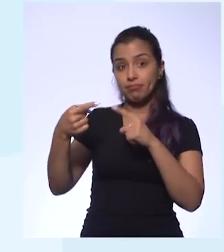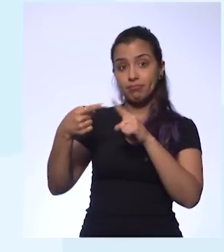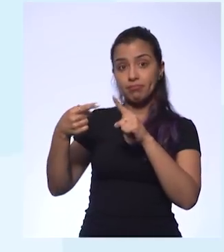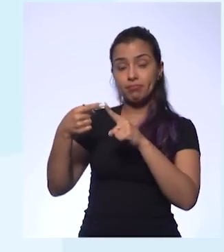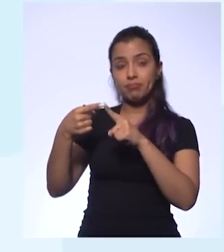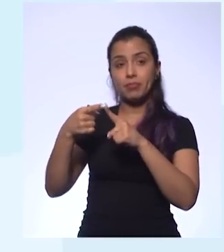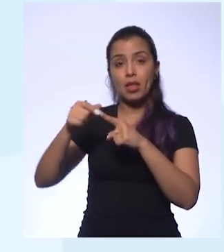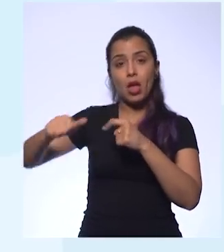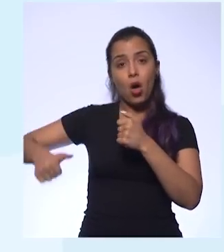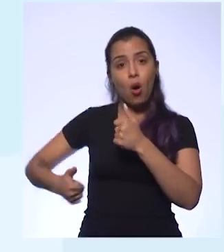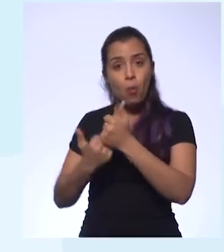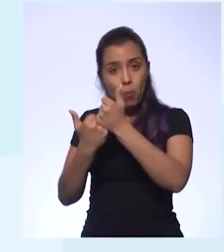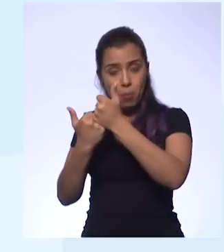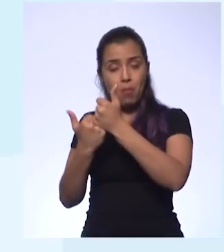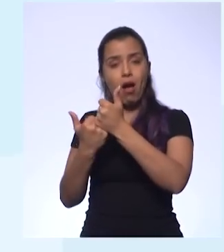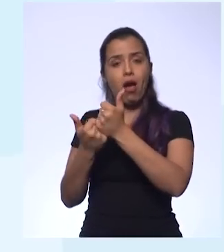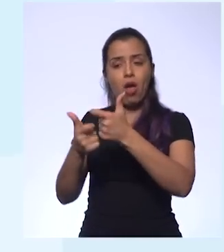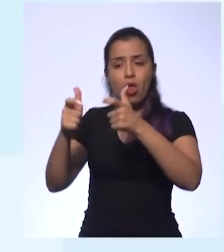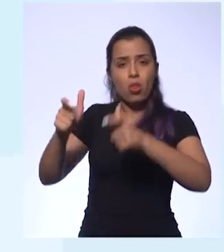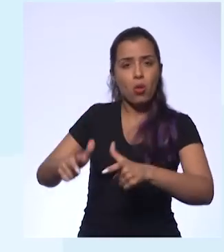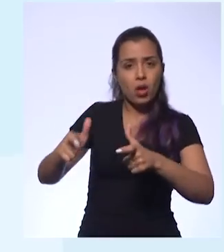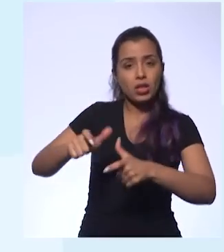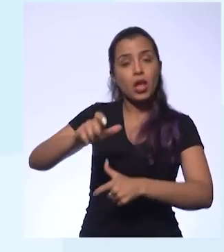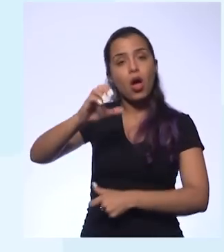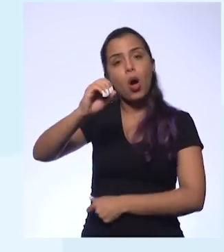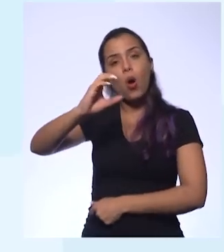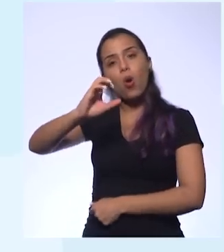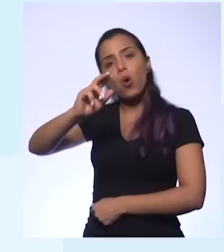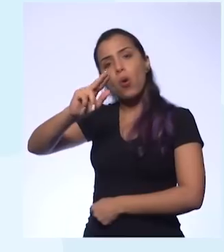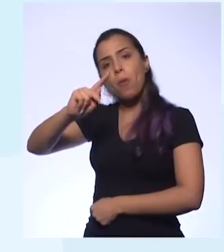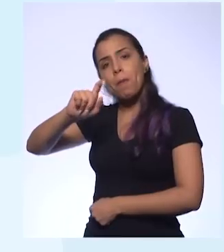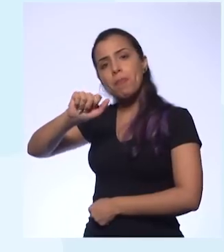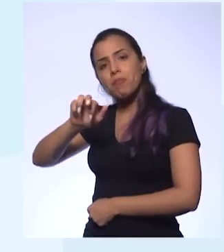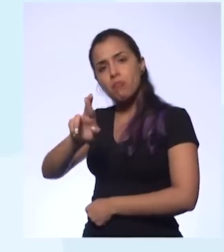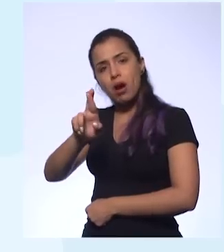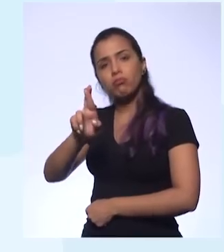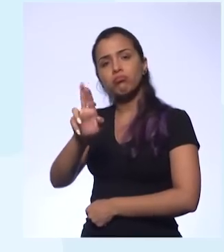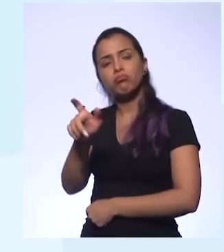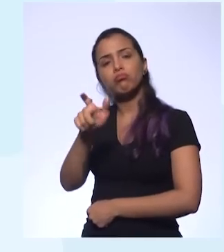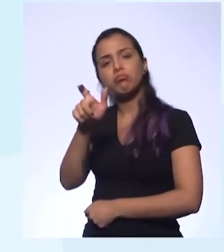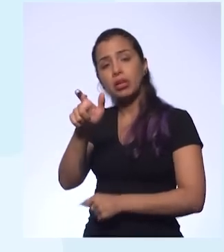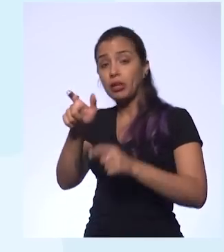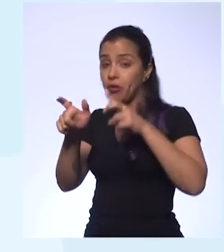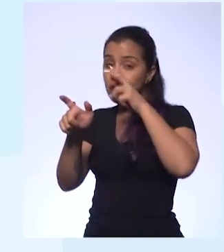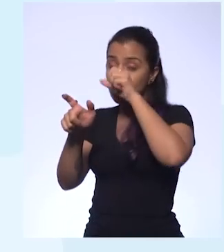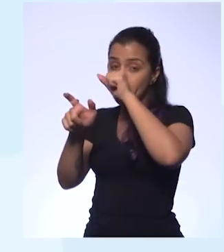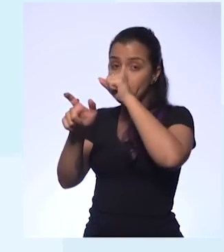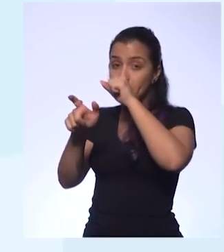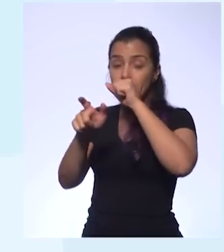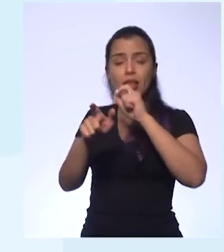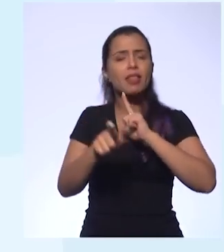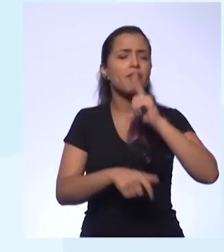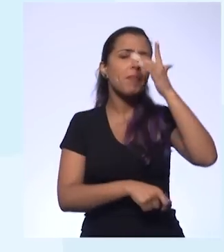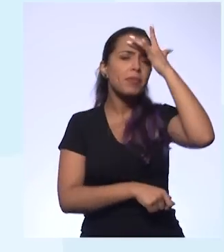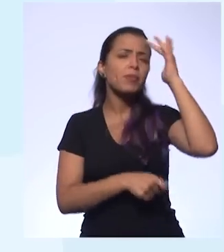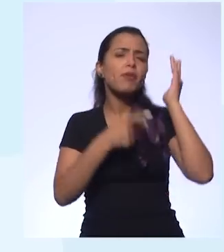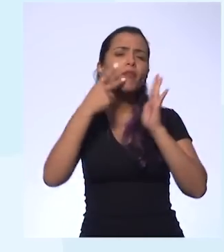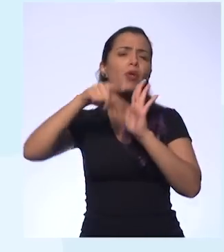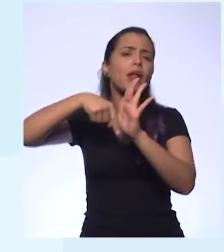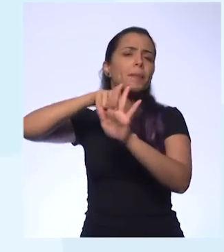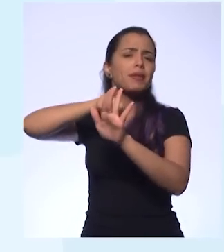o norte da cidade, tal, tal, tal. As E aí, palavras têm força, né, pro Mônica? tem gente que falou que era uma metáfora. Será que é